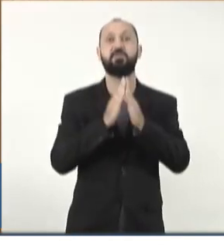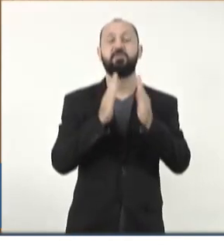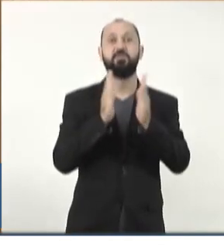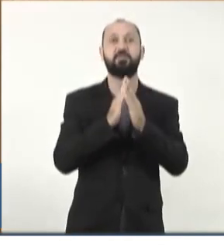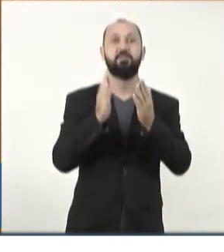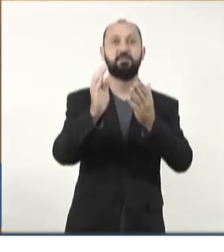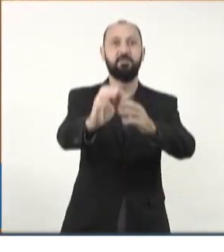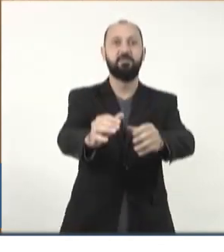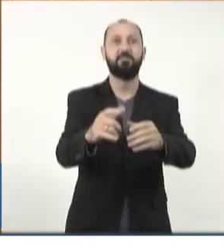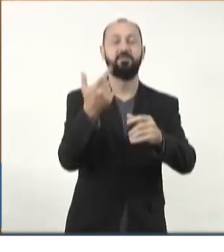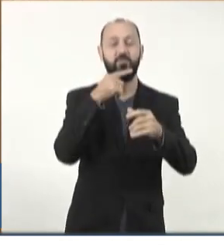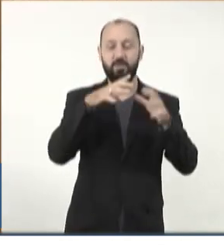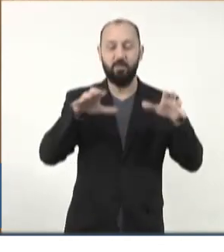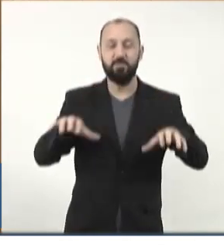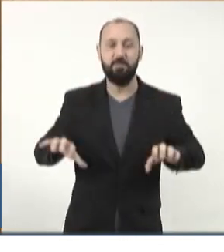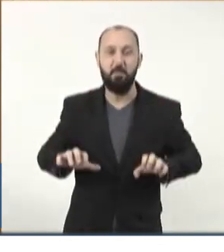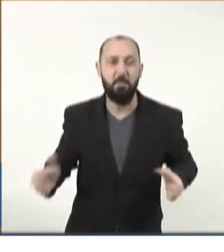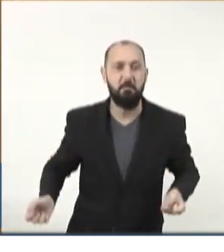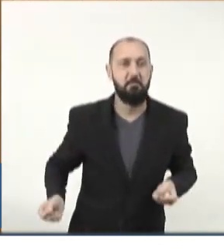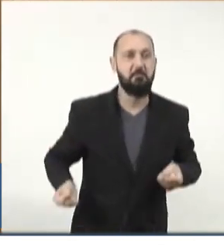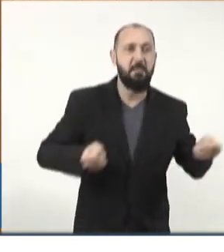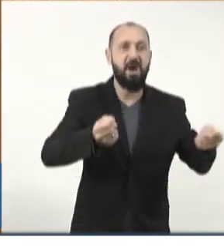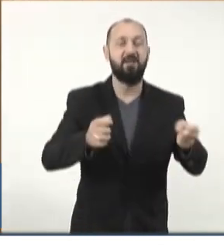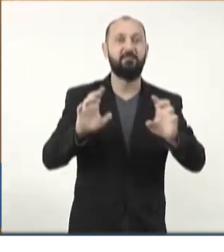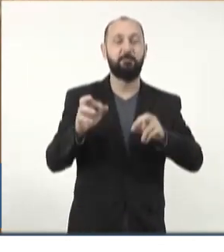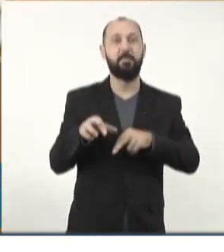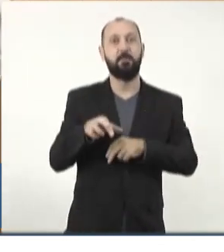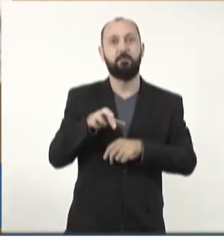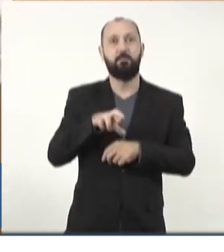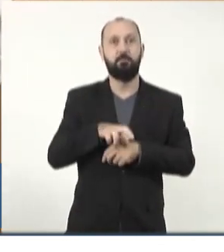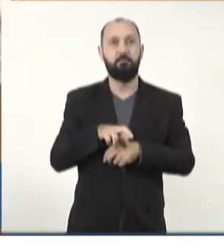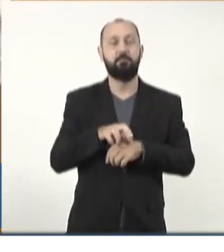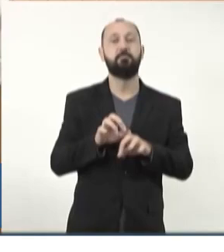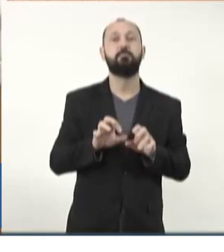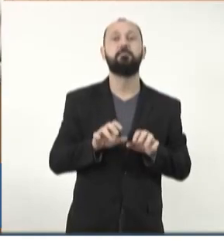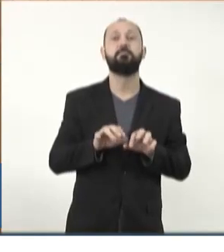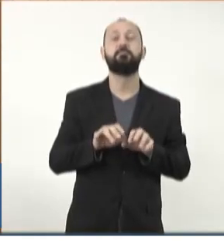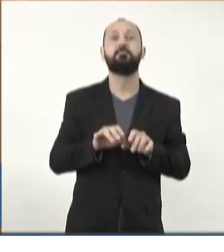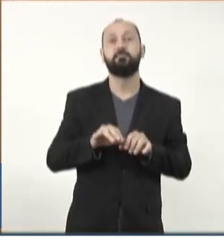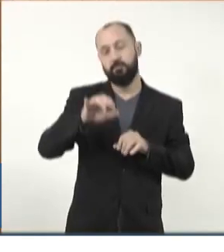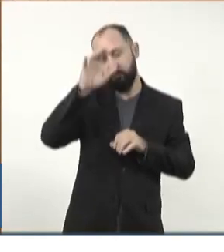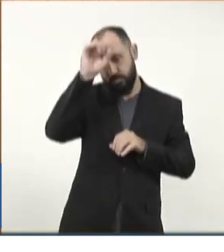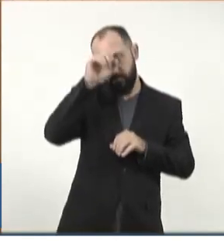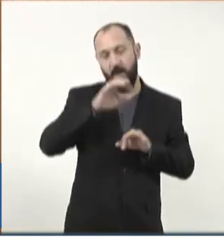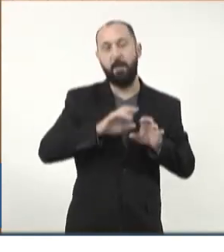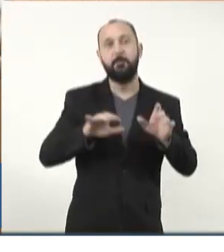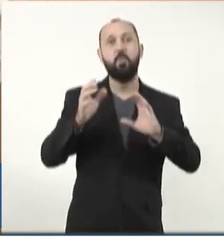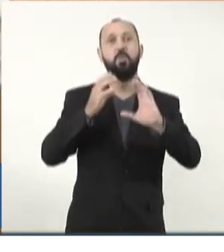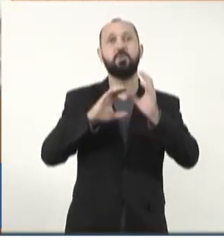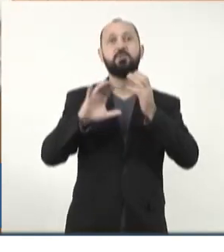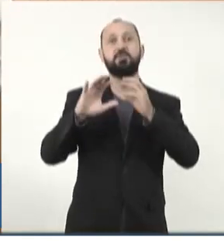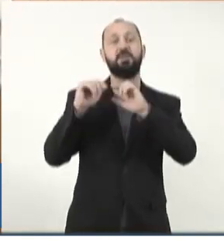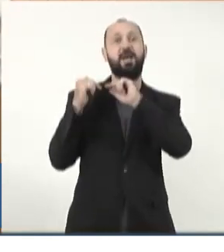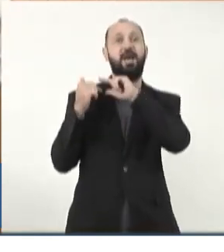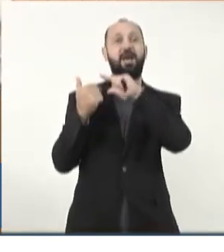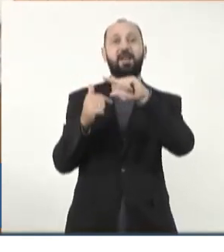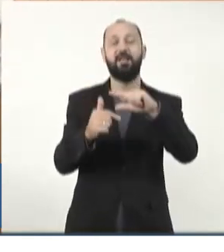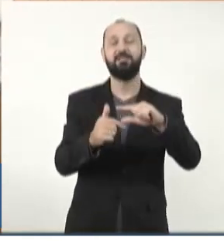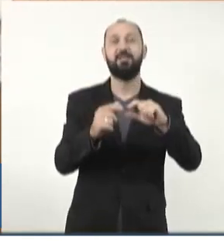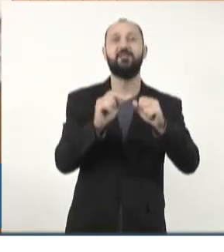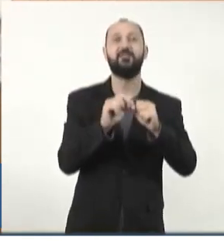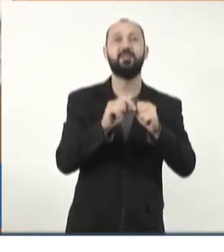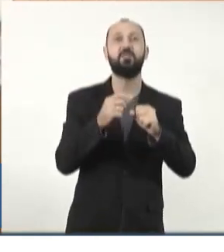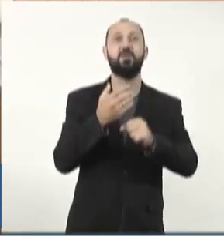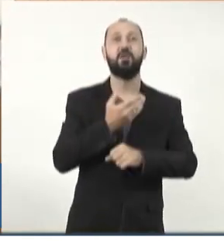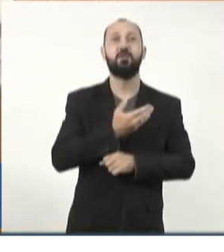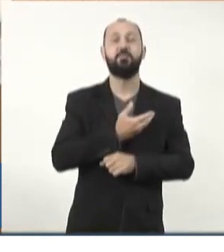tem jeito de carregar o piano. Ela vai sentar com as perninhas fechadas no banquinho, ela vai aprender música clássica e ela vai